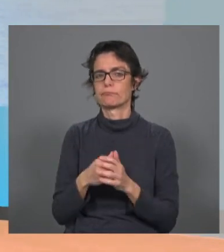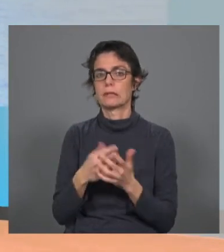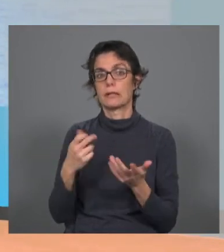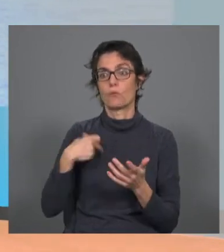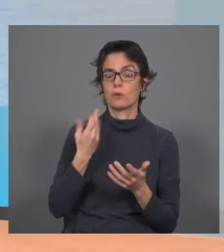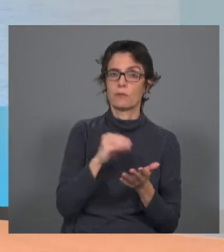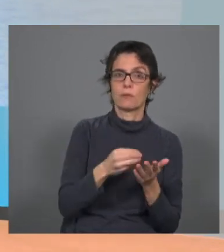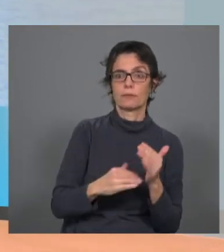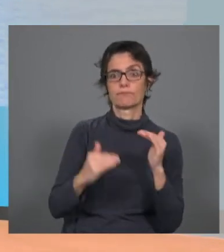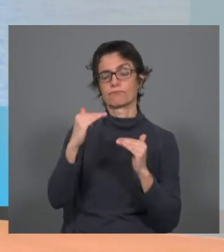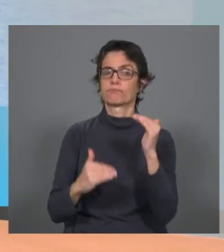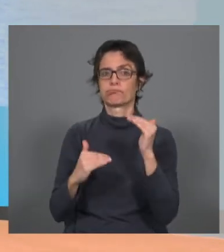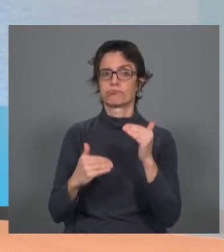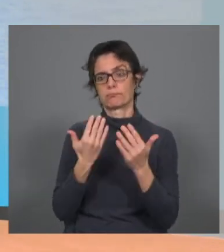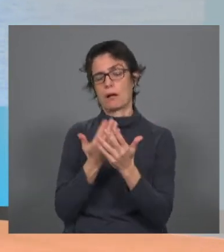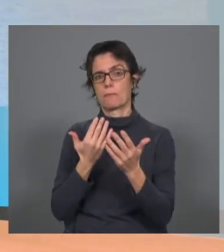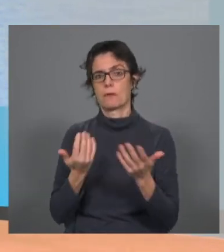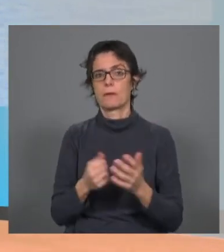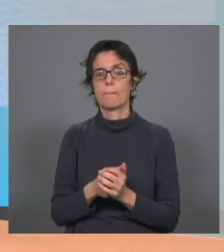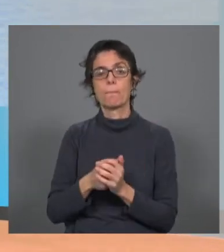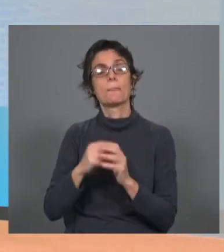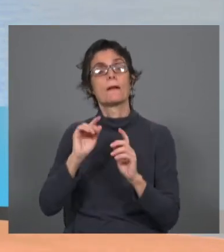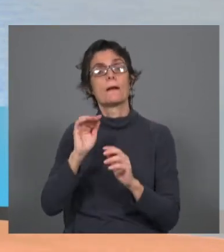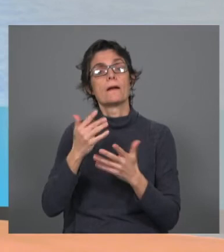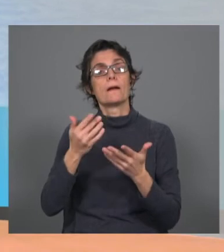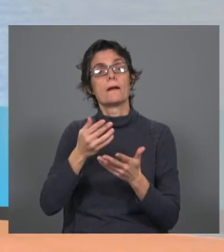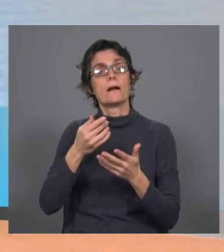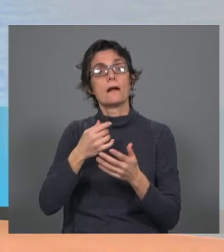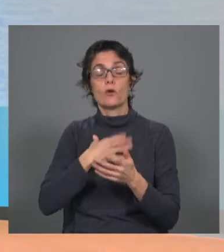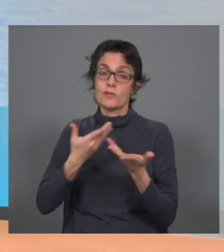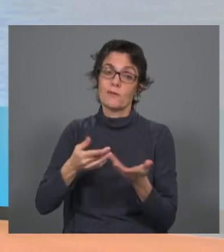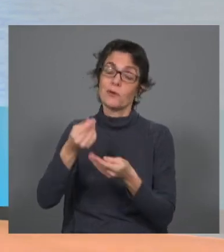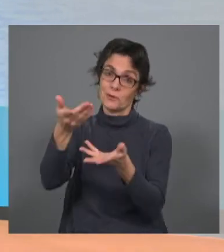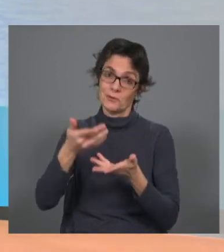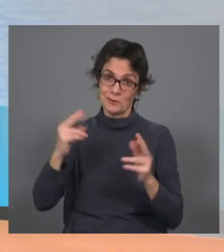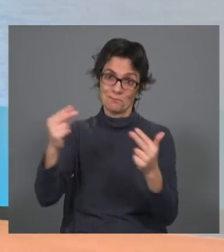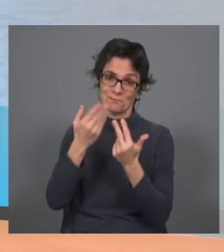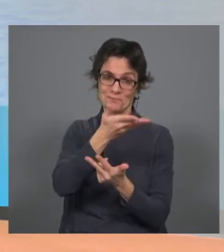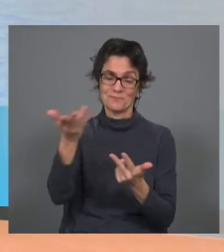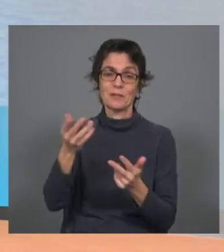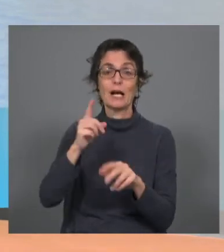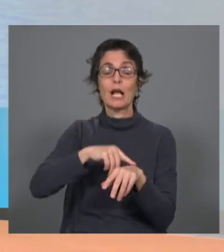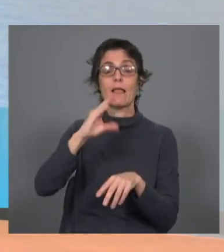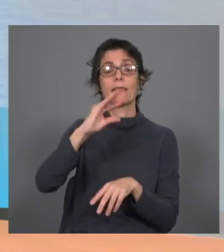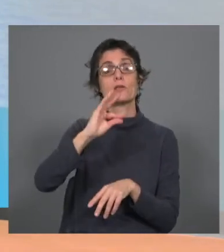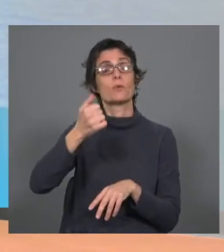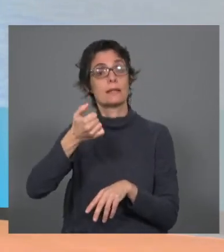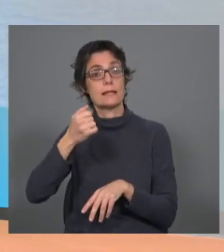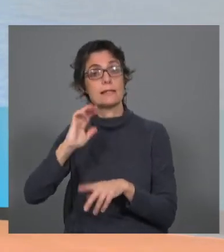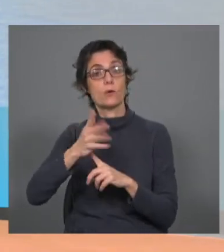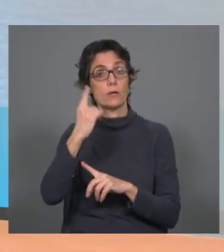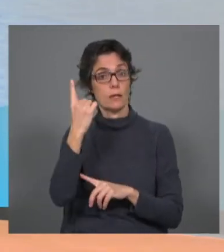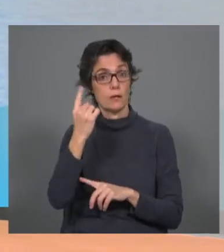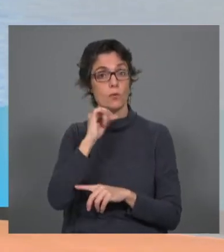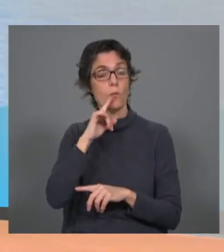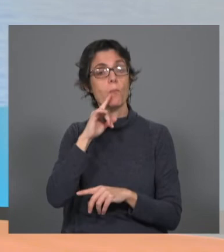e pobres. A terminar fica o convite para que mais logo, pelas 22h45, sintonize a Antena 1 e